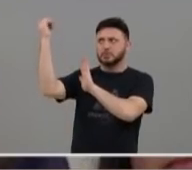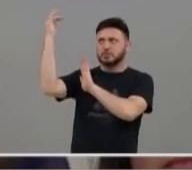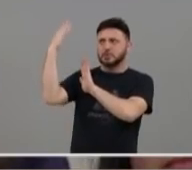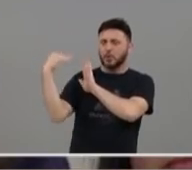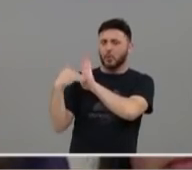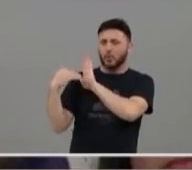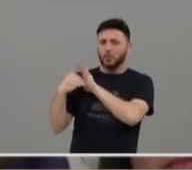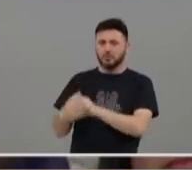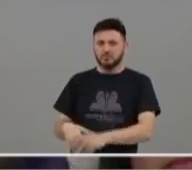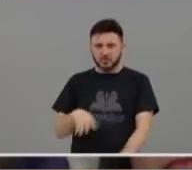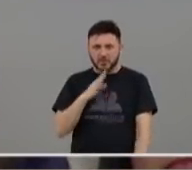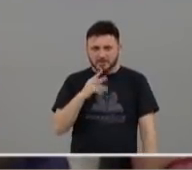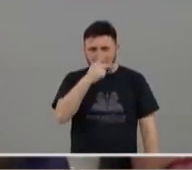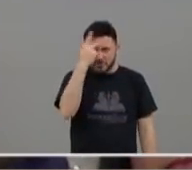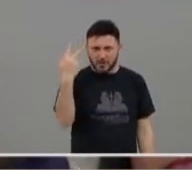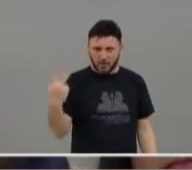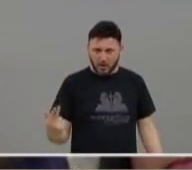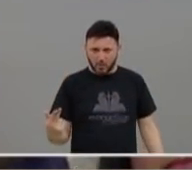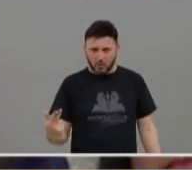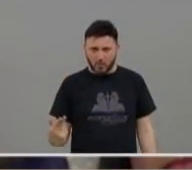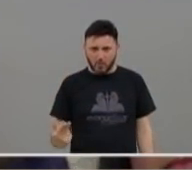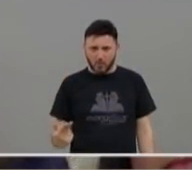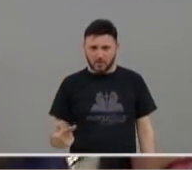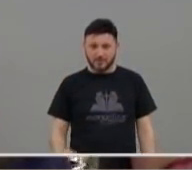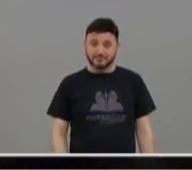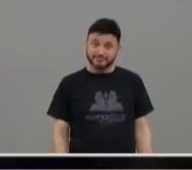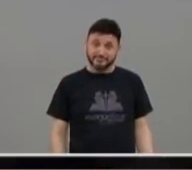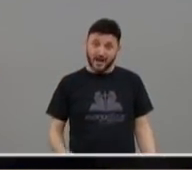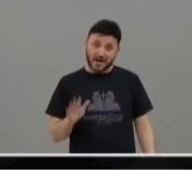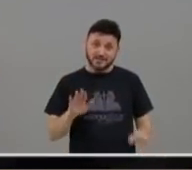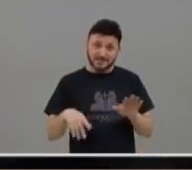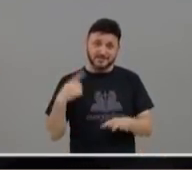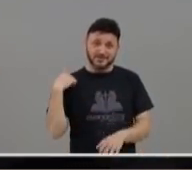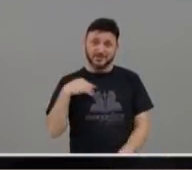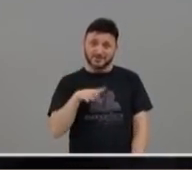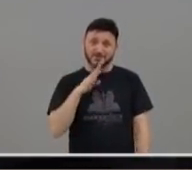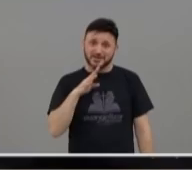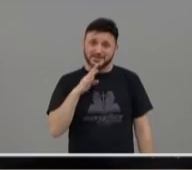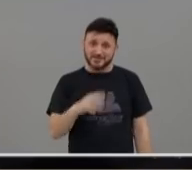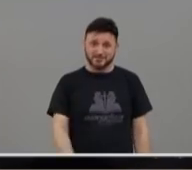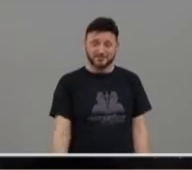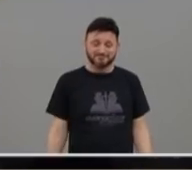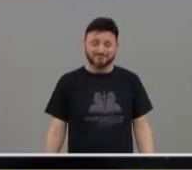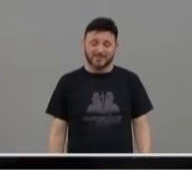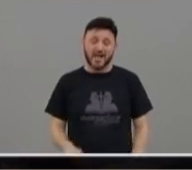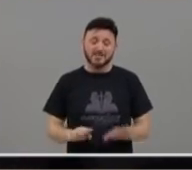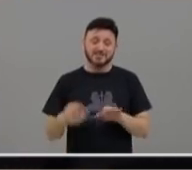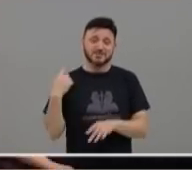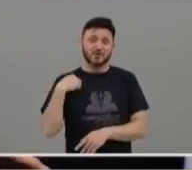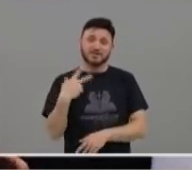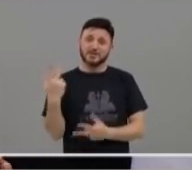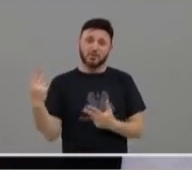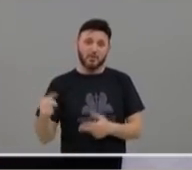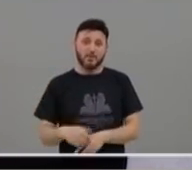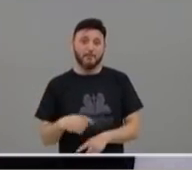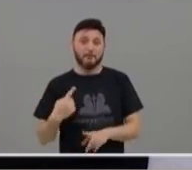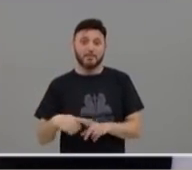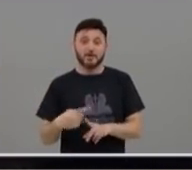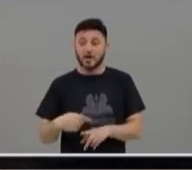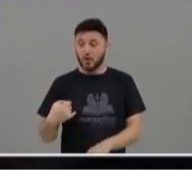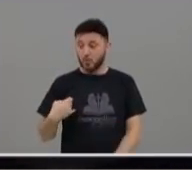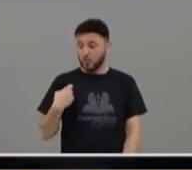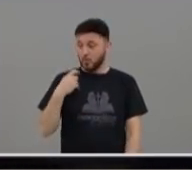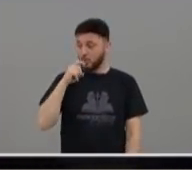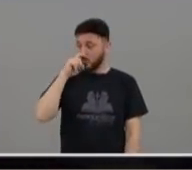Conhece gente assim? De vez em quando você é assim. De vez em quando a gente é assim. Porque o orgulho é inerente ao ser humano,